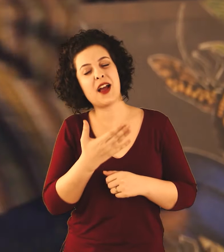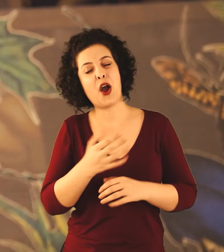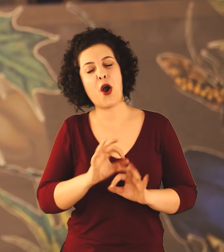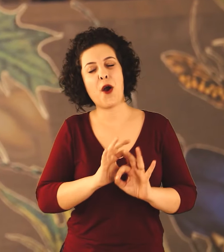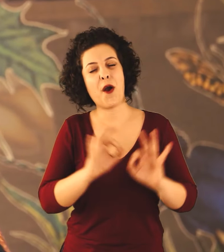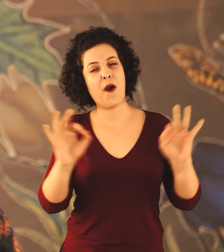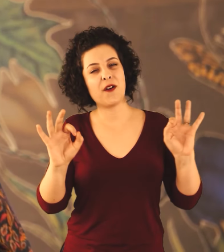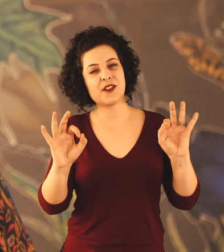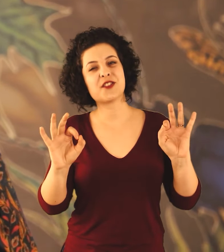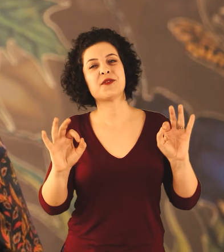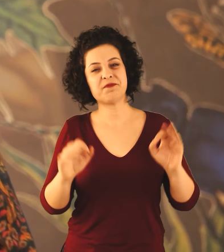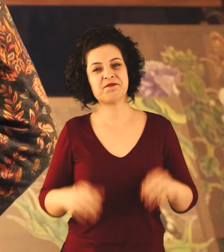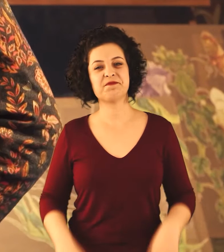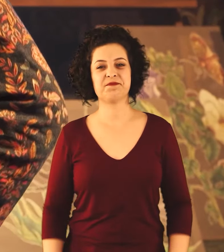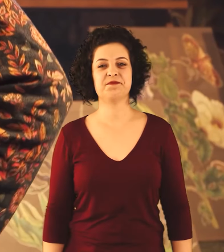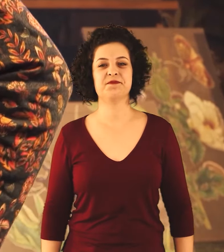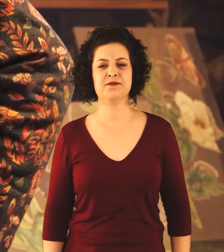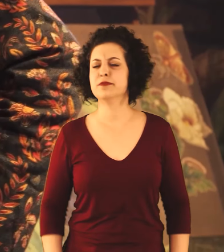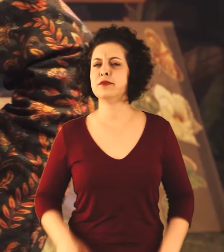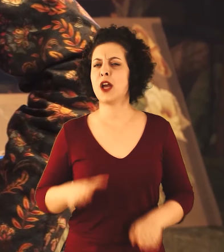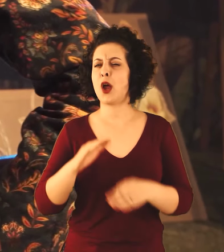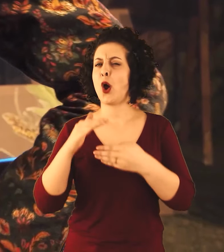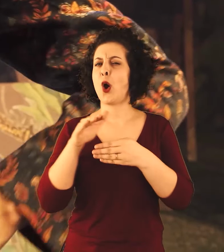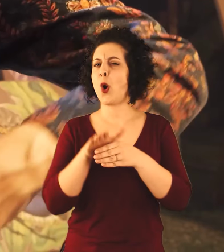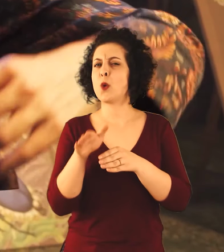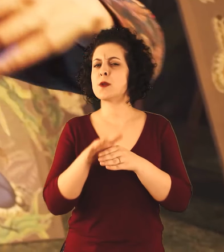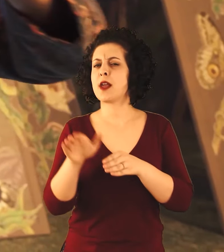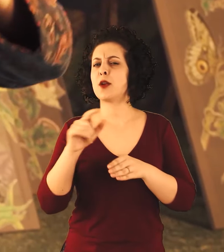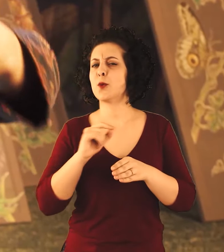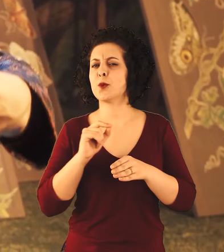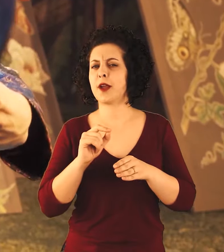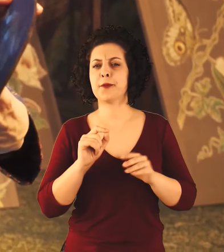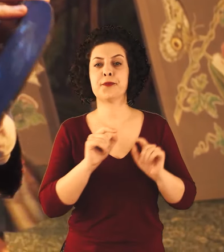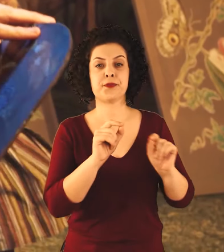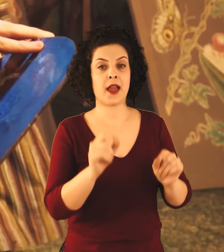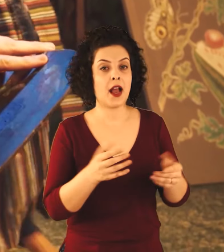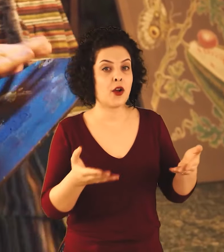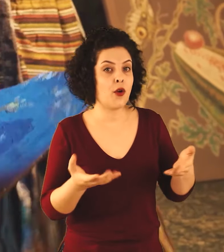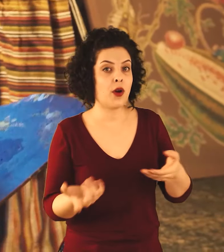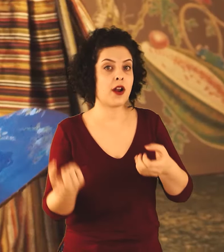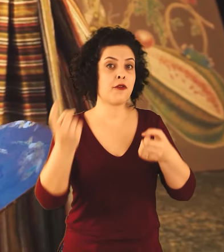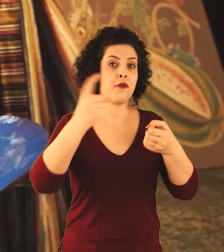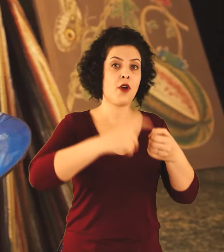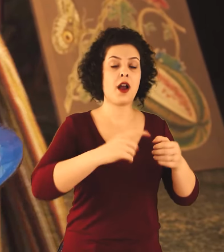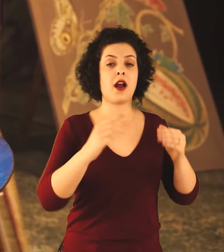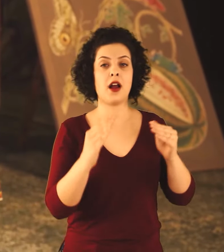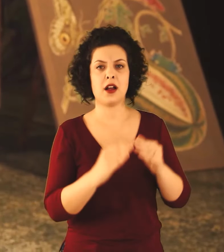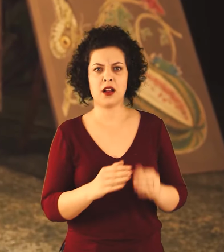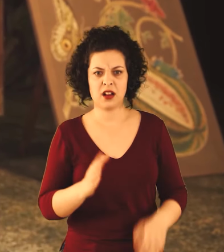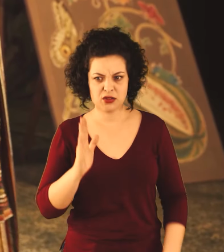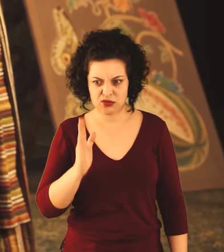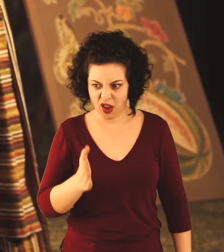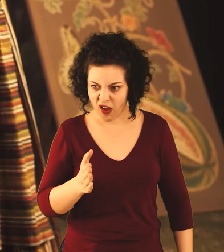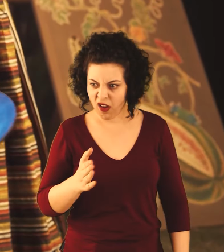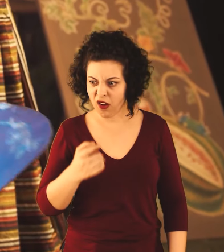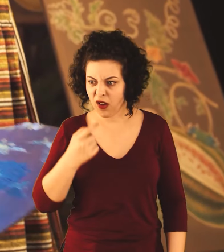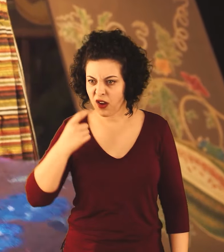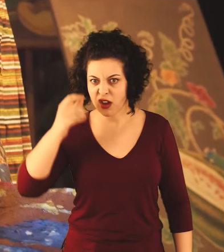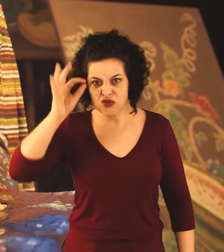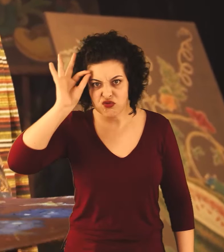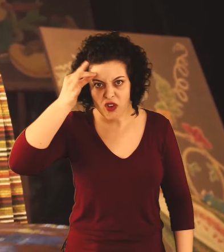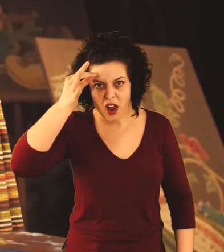sono é mesmo um bom conselheiro. Ah, é? E que conselho foi que ele te deu? De que é hora de voltar pra casa. Mas já?